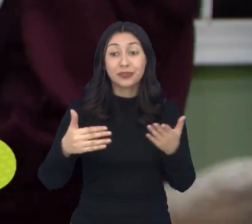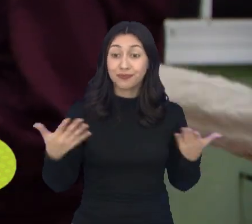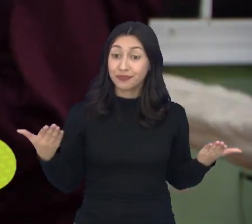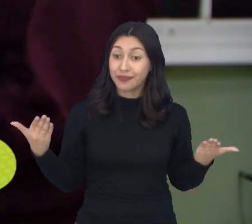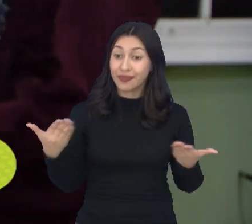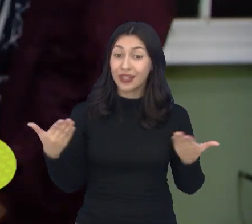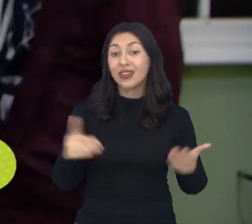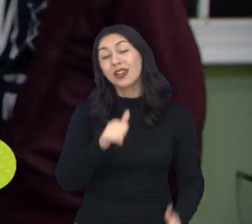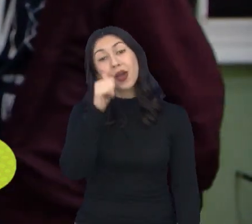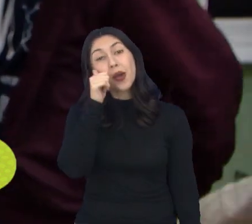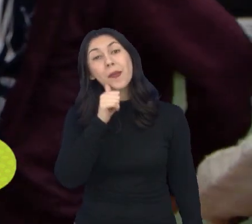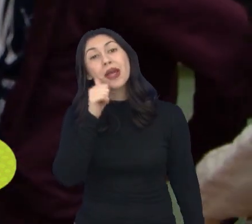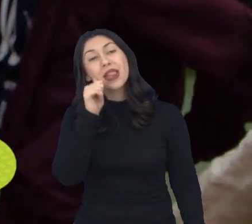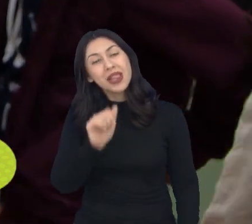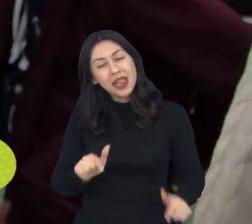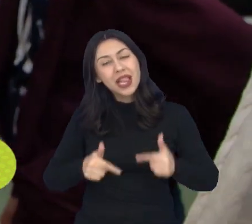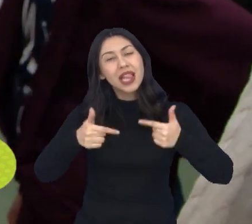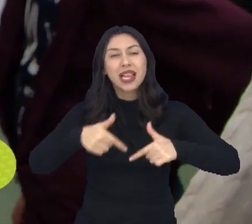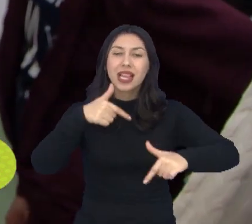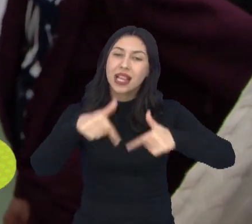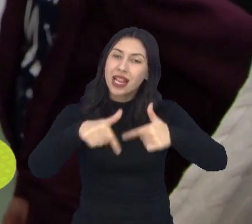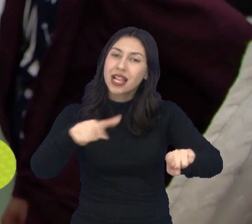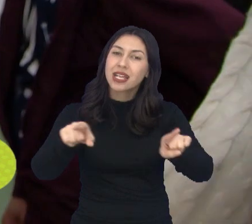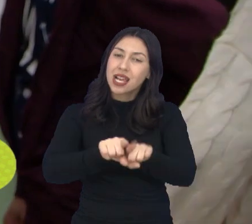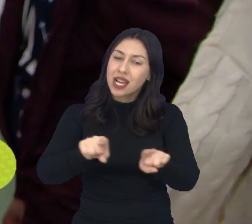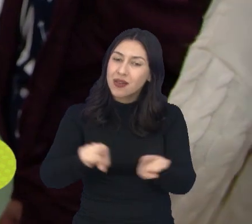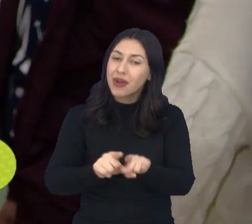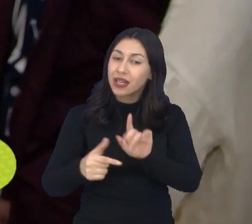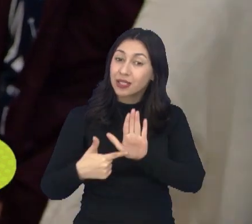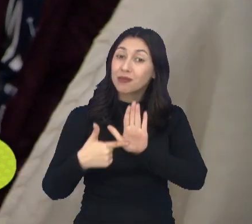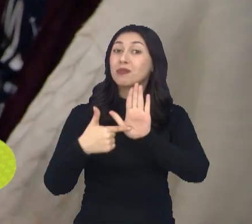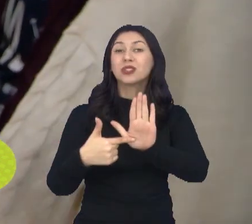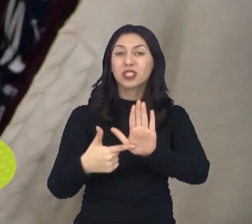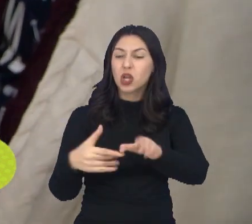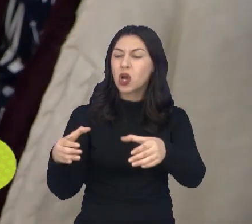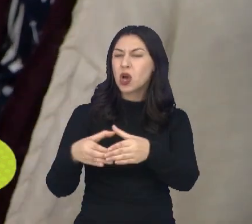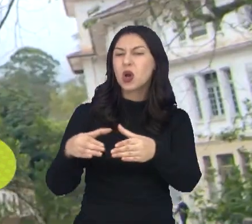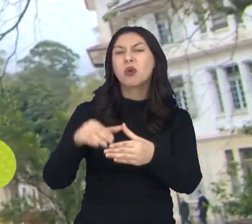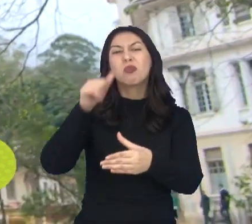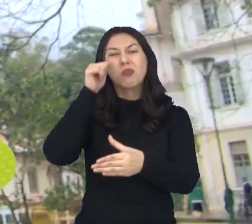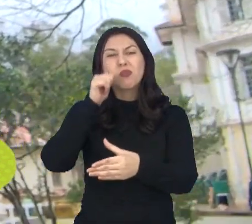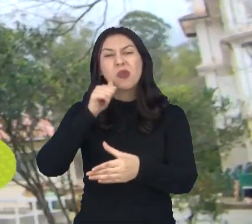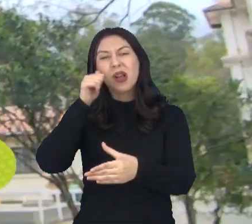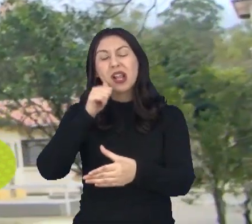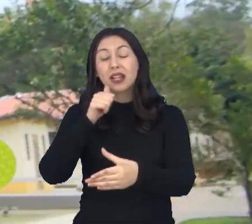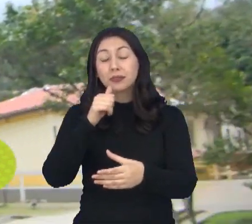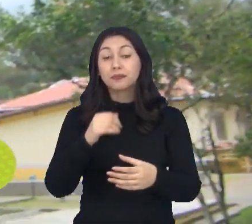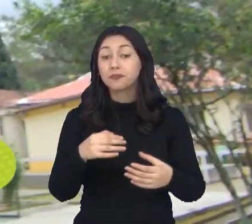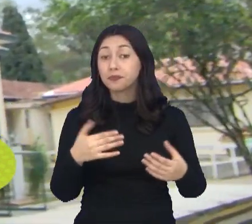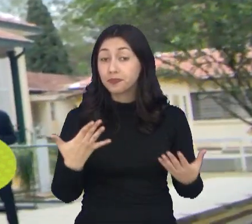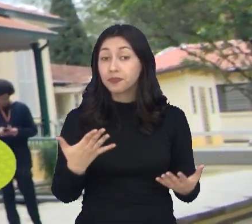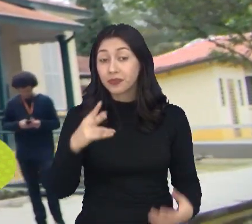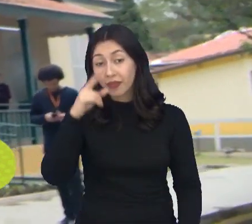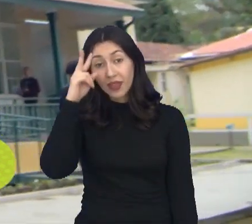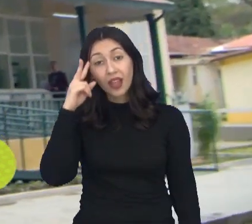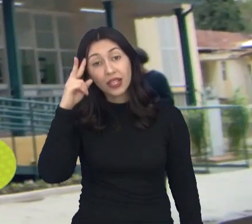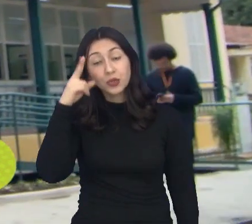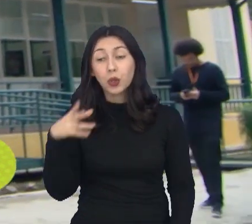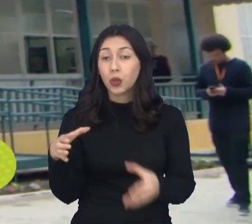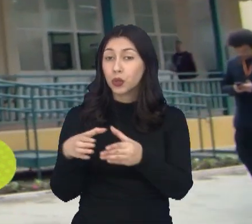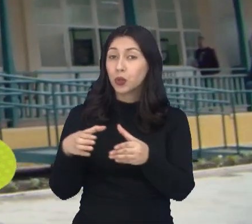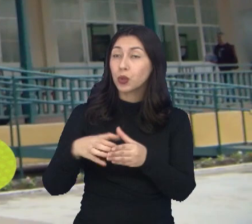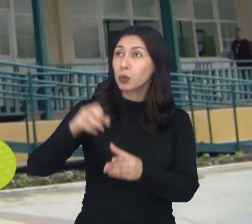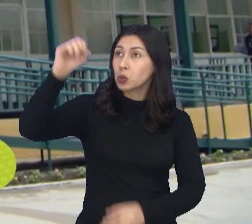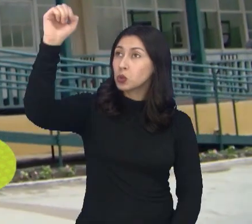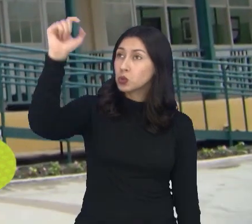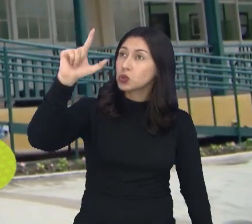estão aí fazendo o trabalho delas, mostrando o que é uma seleção brasileira, né? E as histórias do Raio de Sol, da Valéria